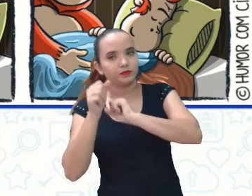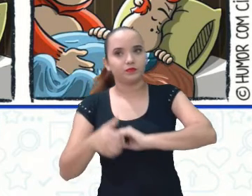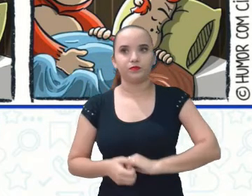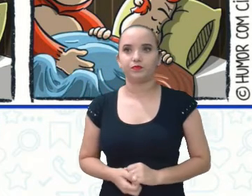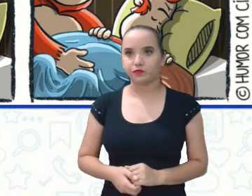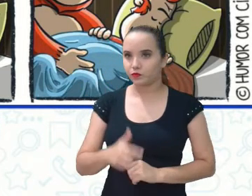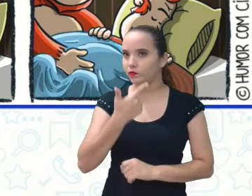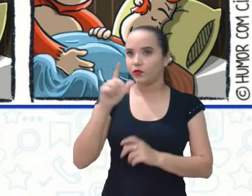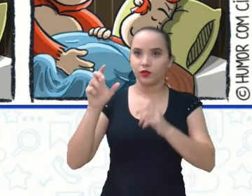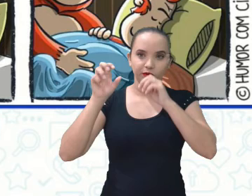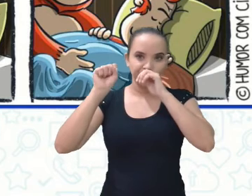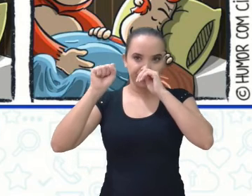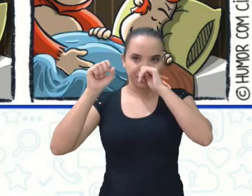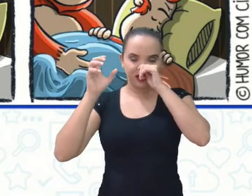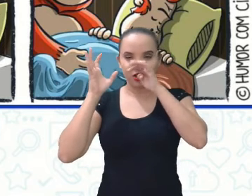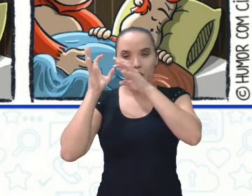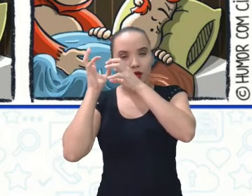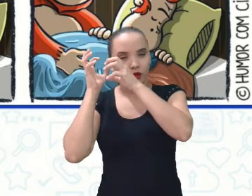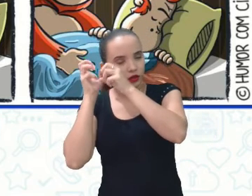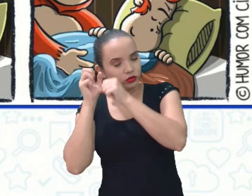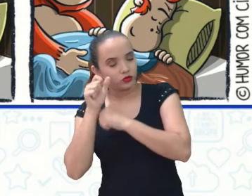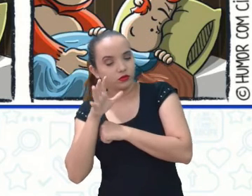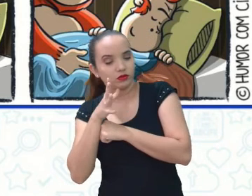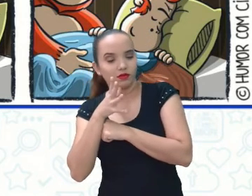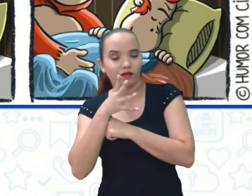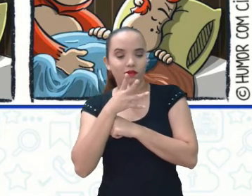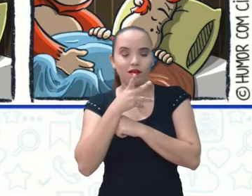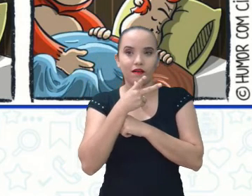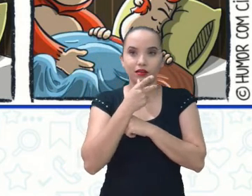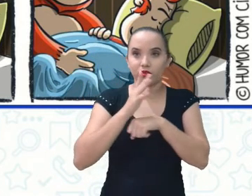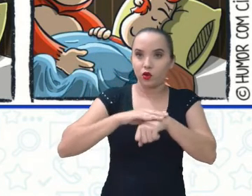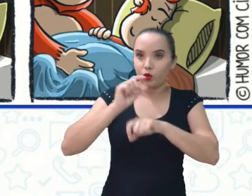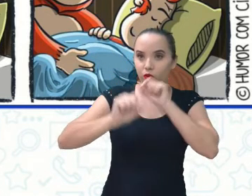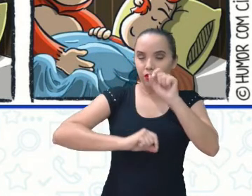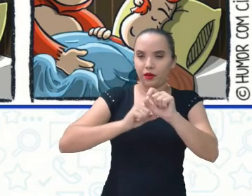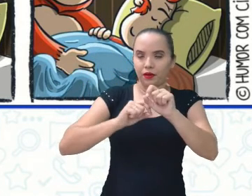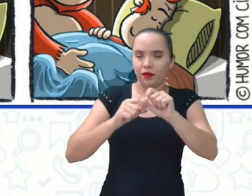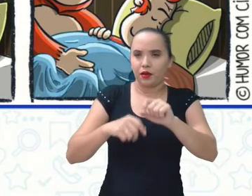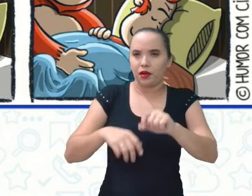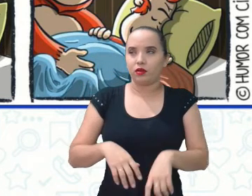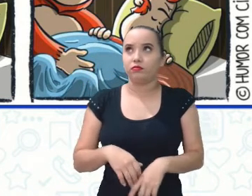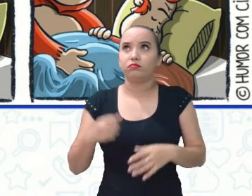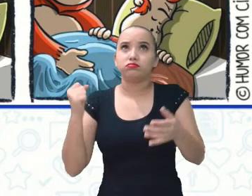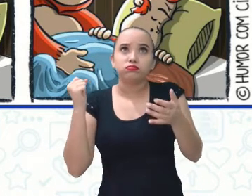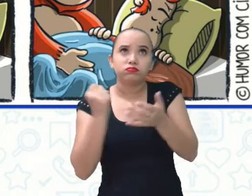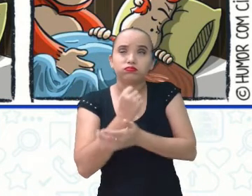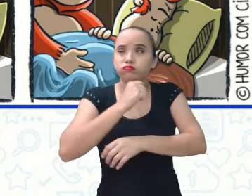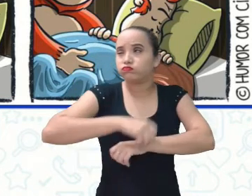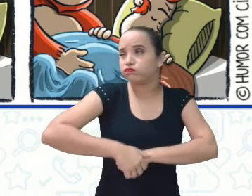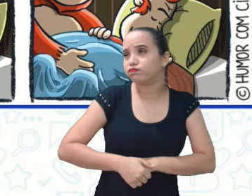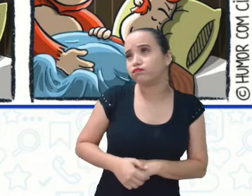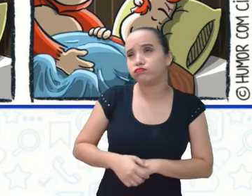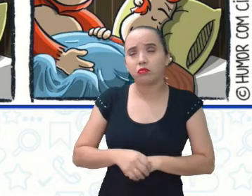aqui quando o menino está querendo dormir, ele diz, puxa, estou sem sono.